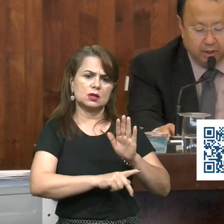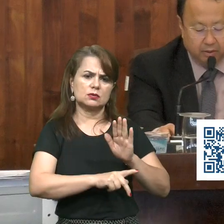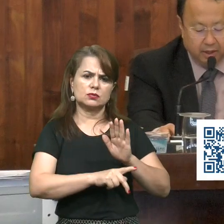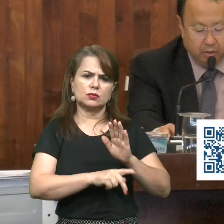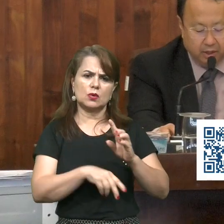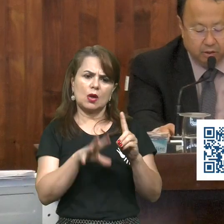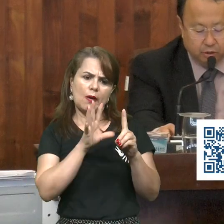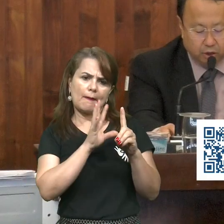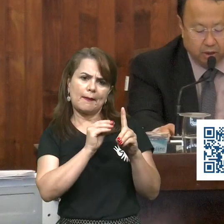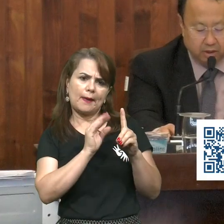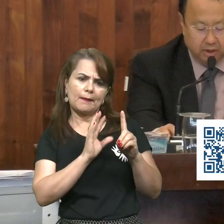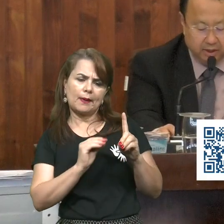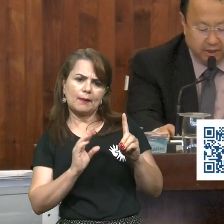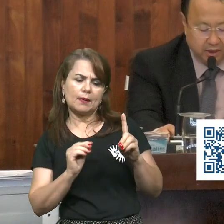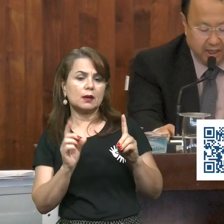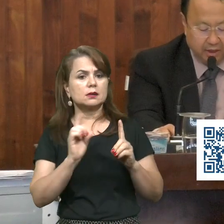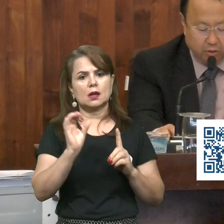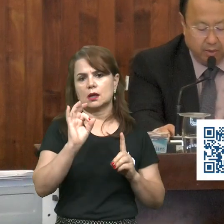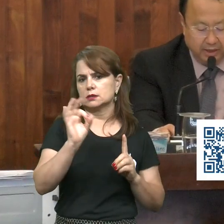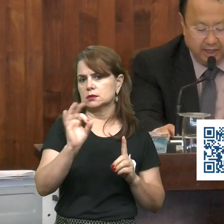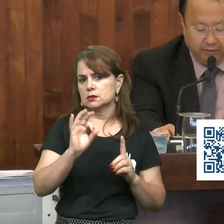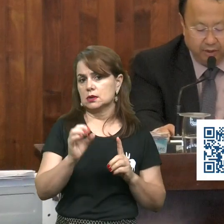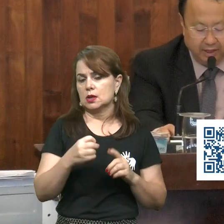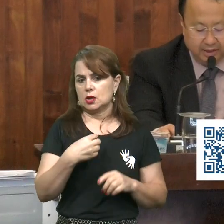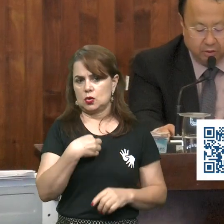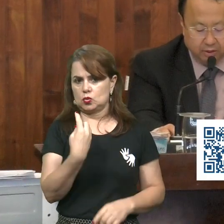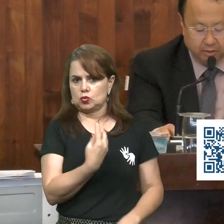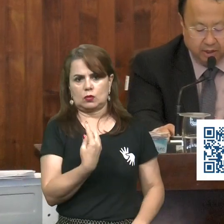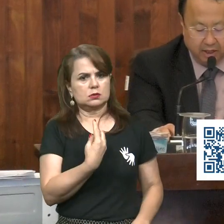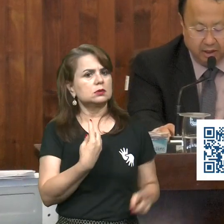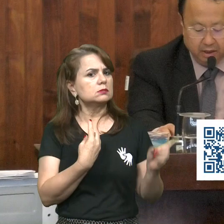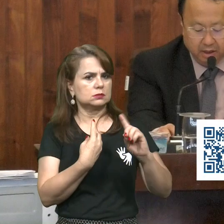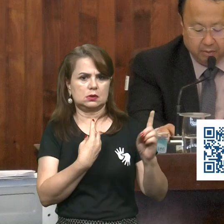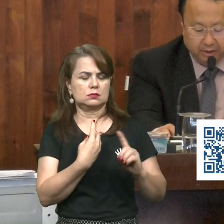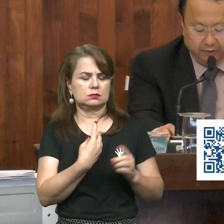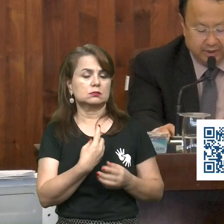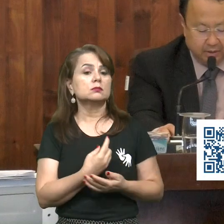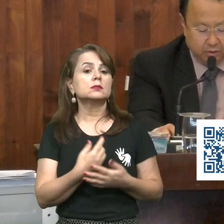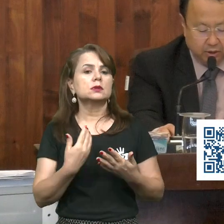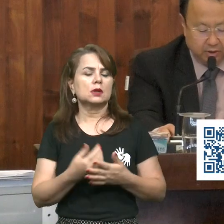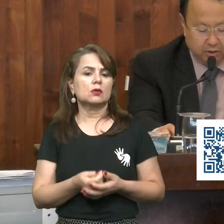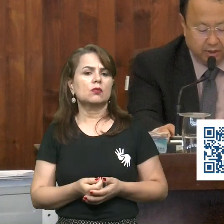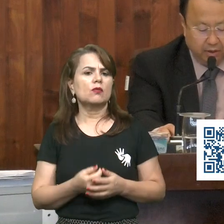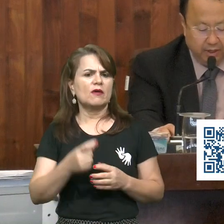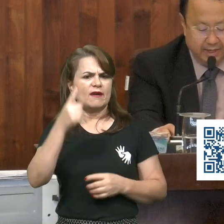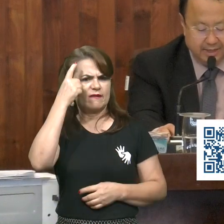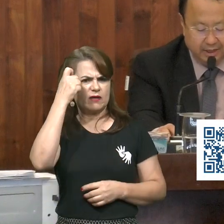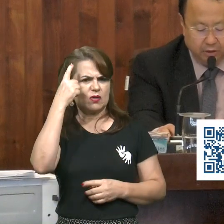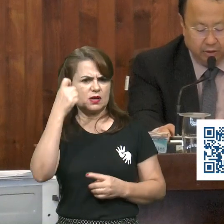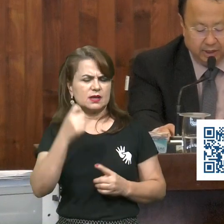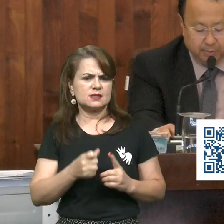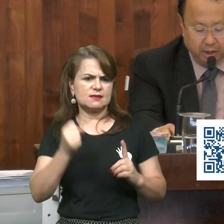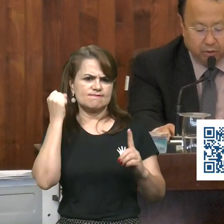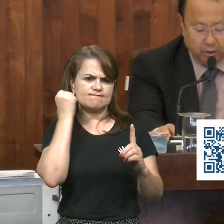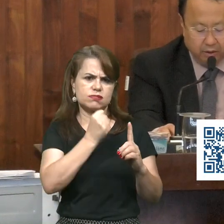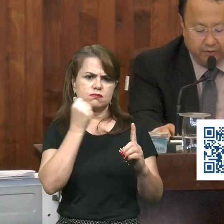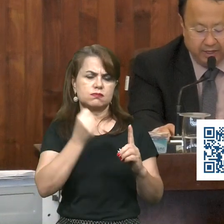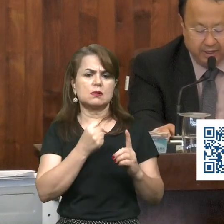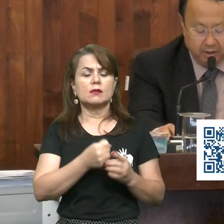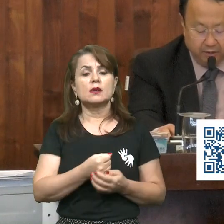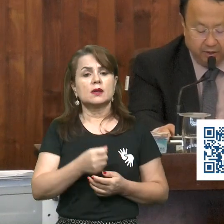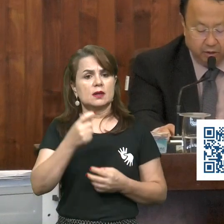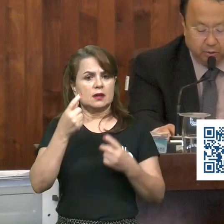Comigo Que Eu Não Ando Só, dedicado ao combate à violência contra a mulher. Manifestamos nosso total e restrito respaldo